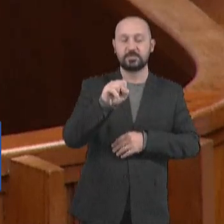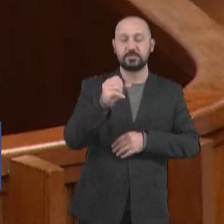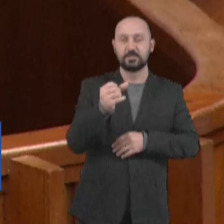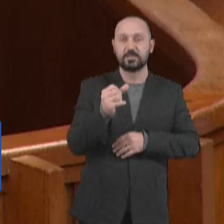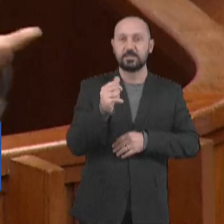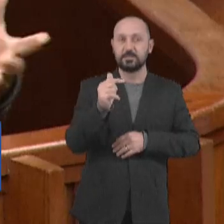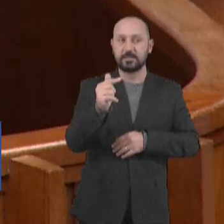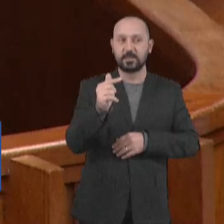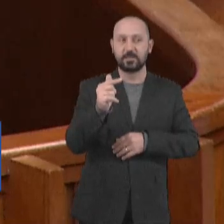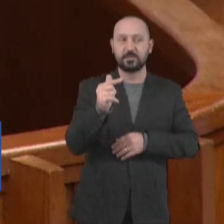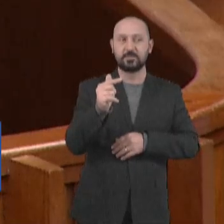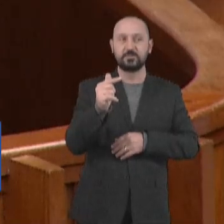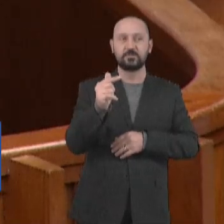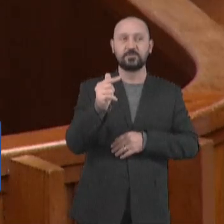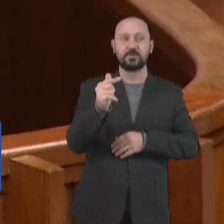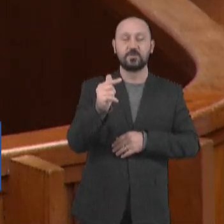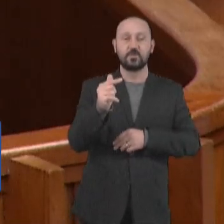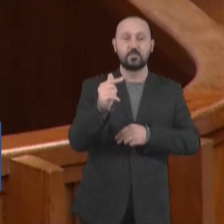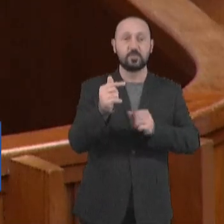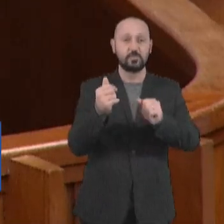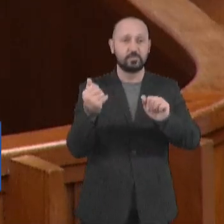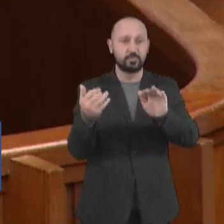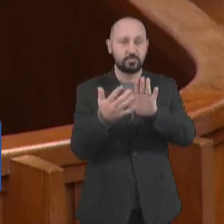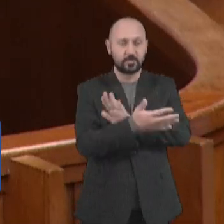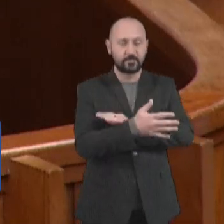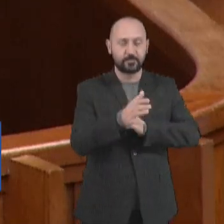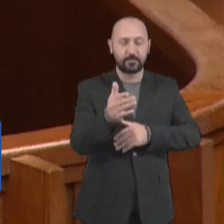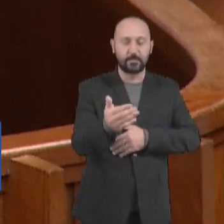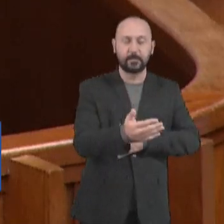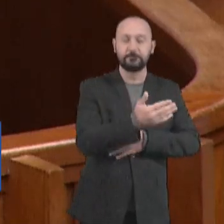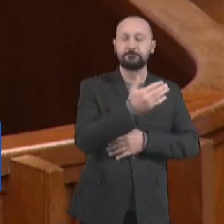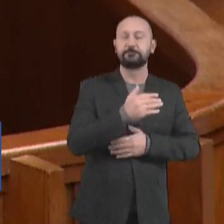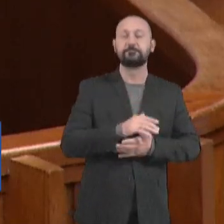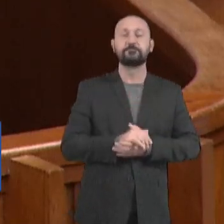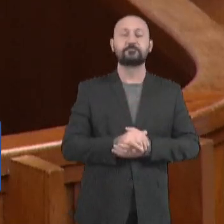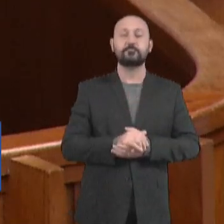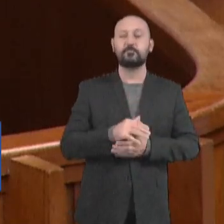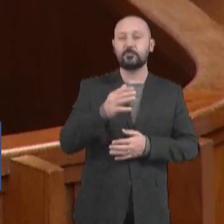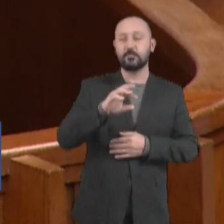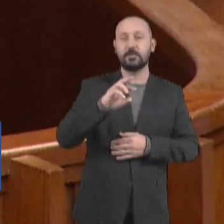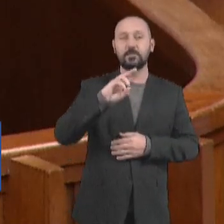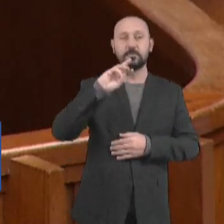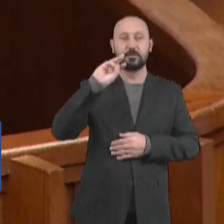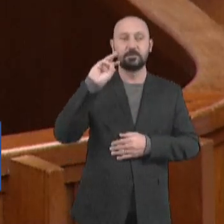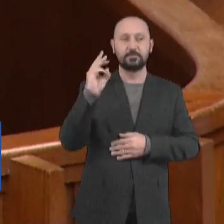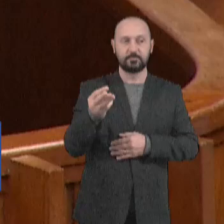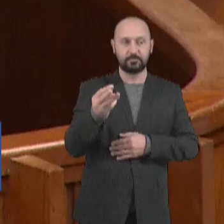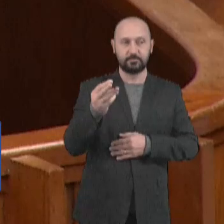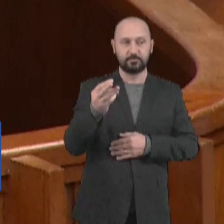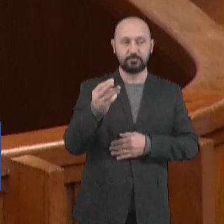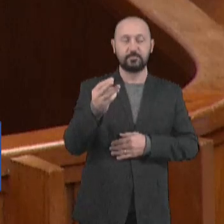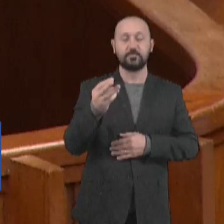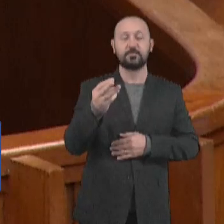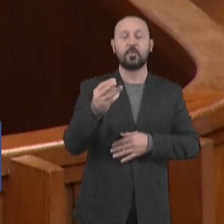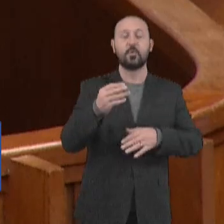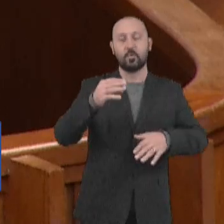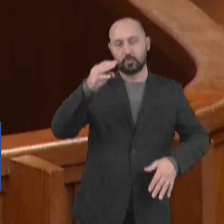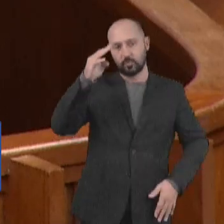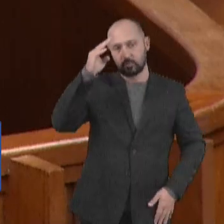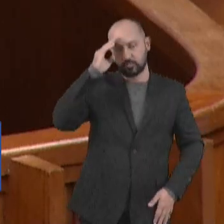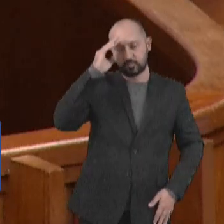1867, quando finda a retirada da laguna no Porto Canuto, eram 3.000 soldados paraguaios